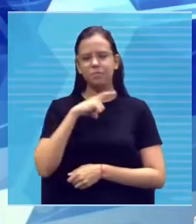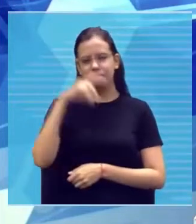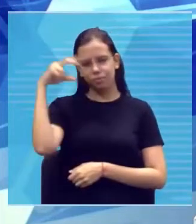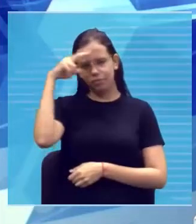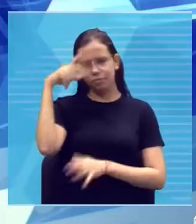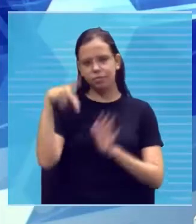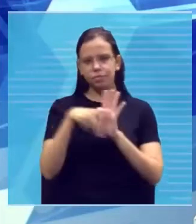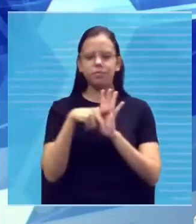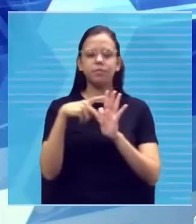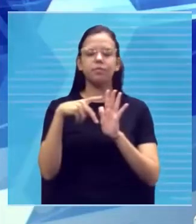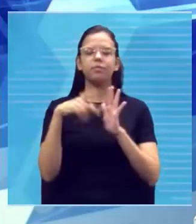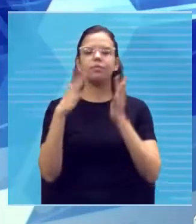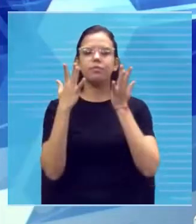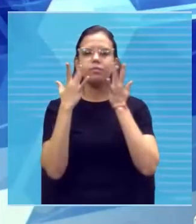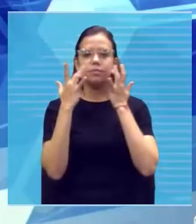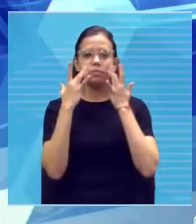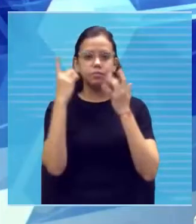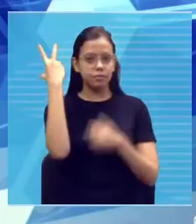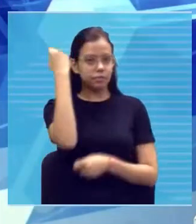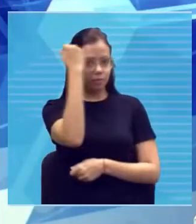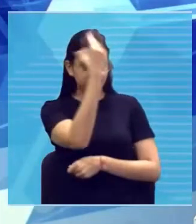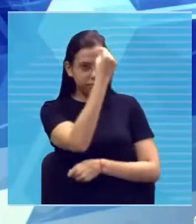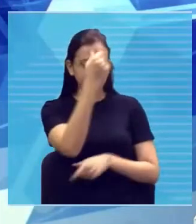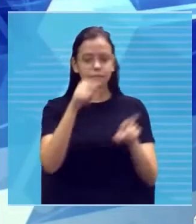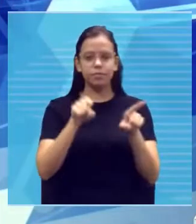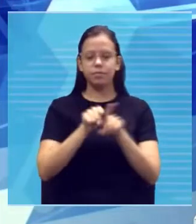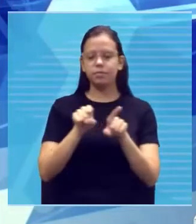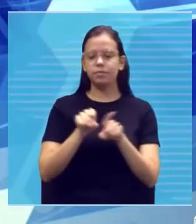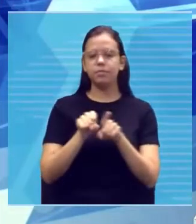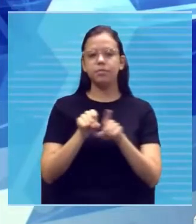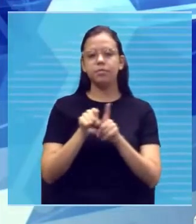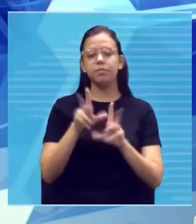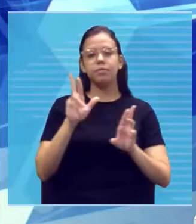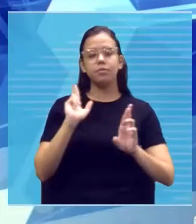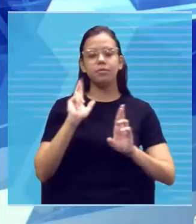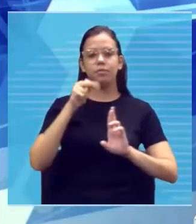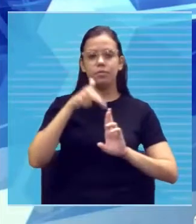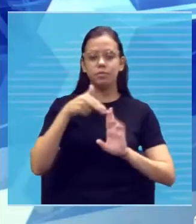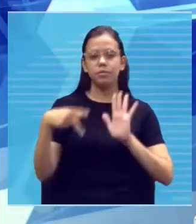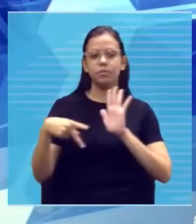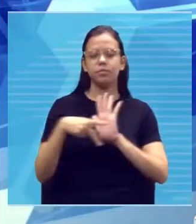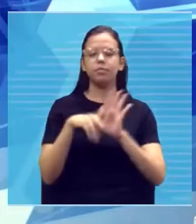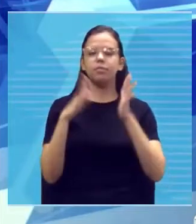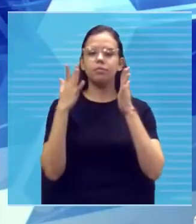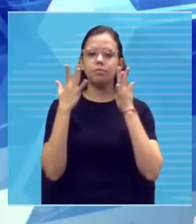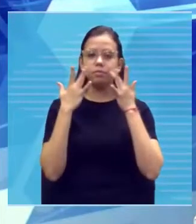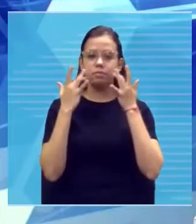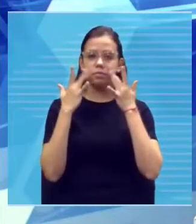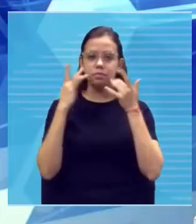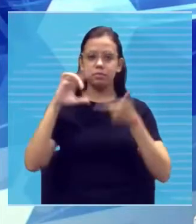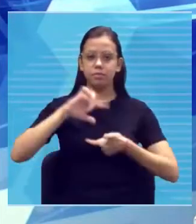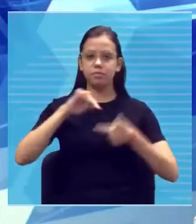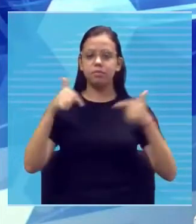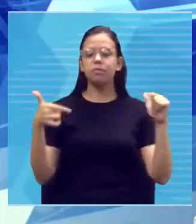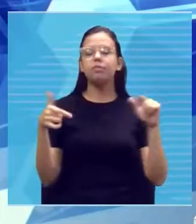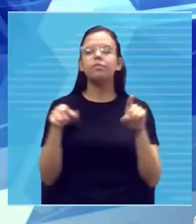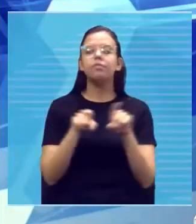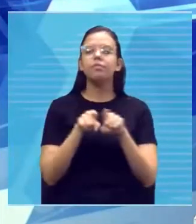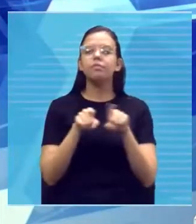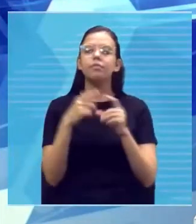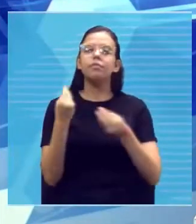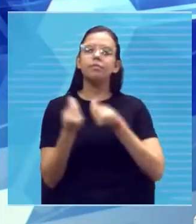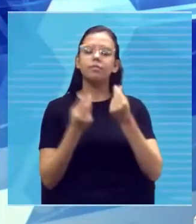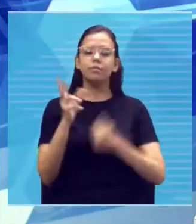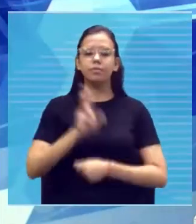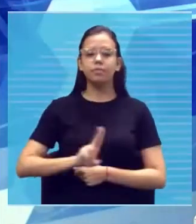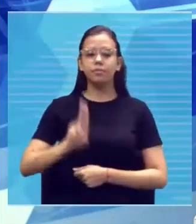as referências que esse teatro trouxe para o Teatro moderno certo e como esse teatro foi